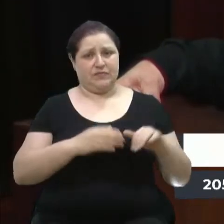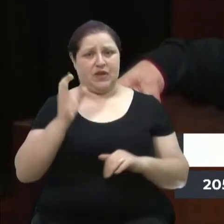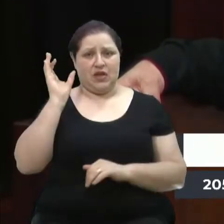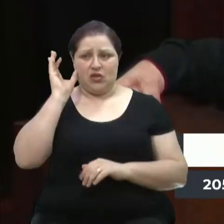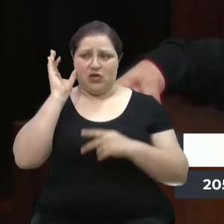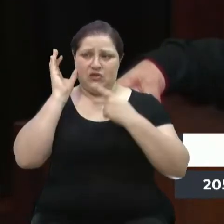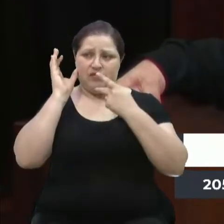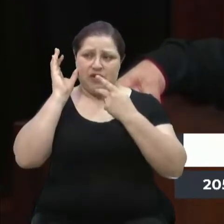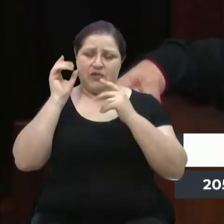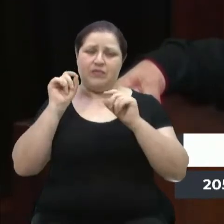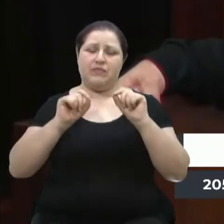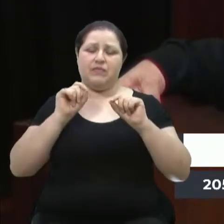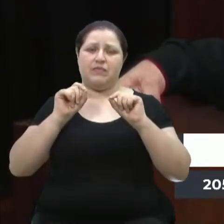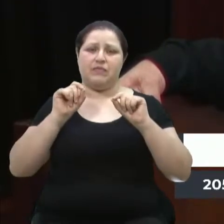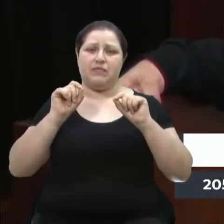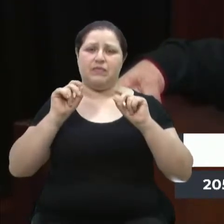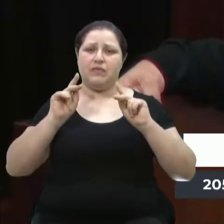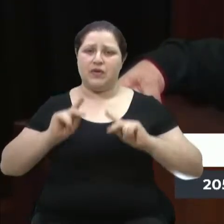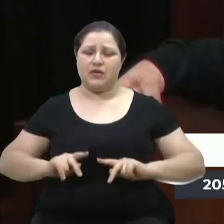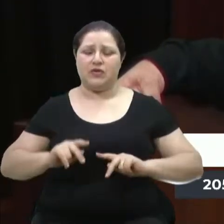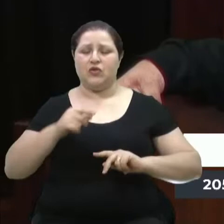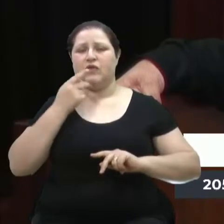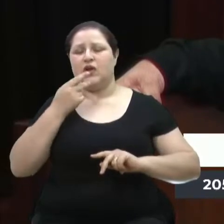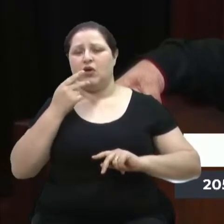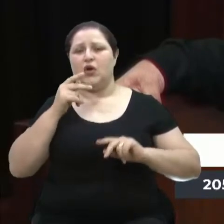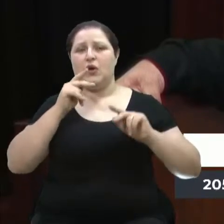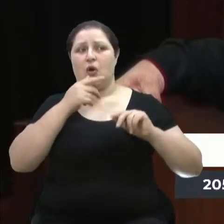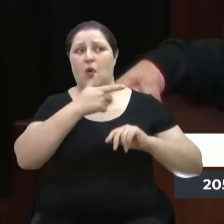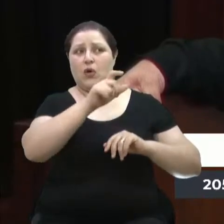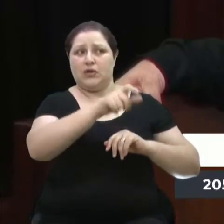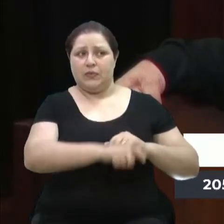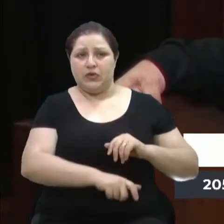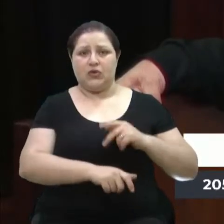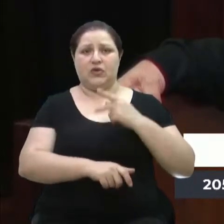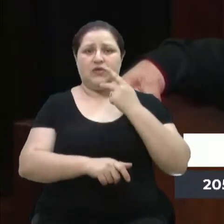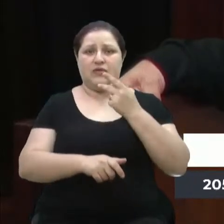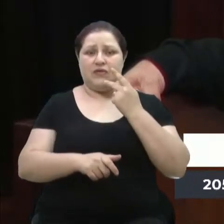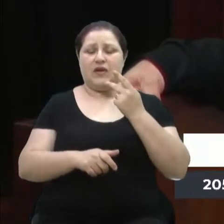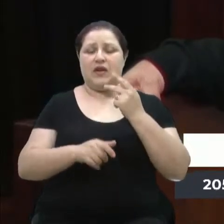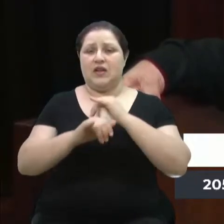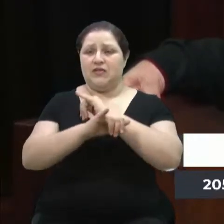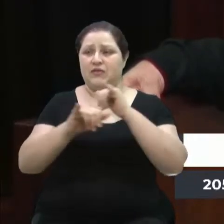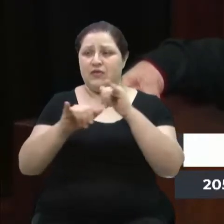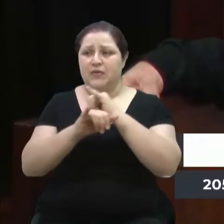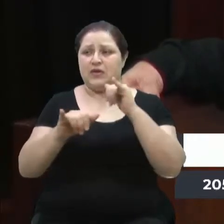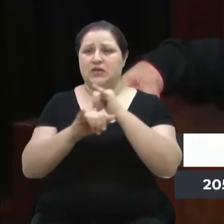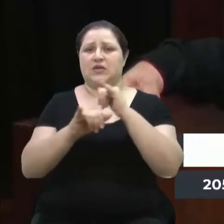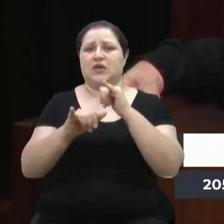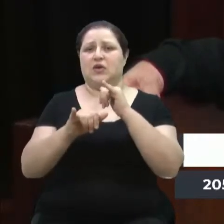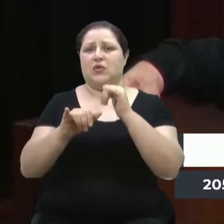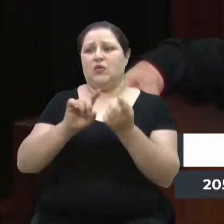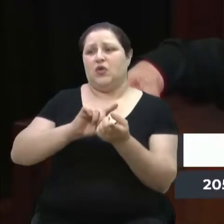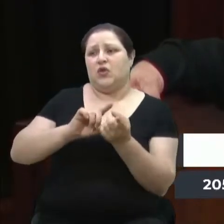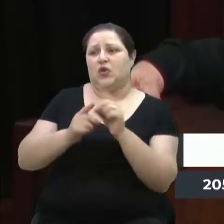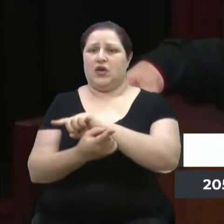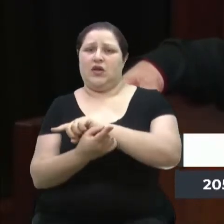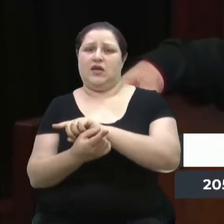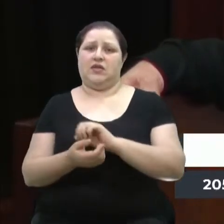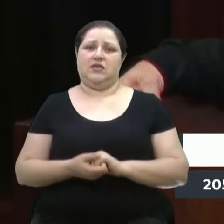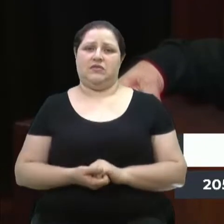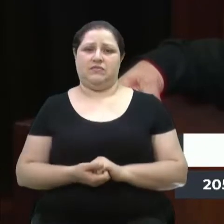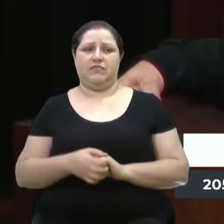vendendo quem que é Vereador citou são as pessoas estão distorcendo você não falou aqui no microfone sabe Vereador ao mesmo